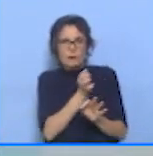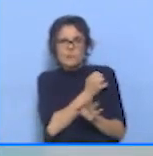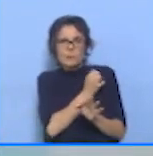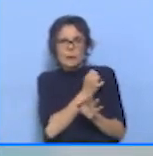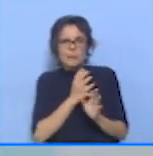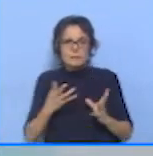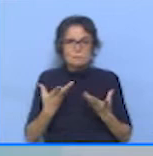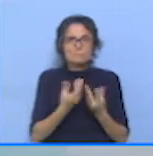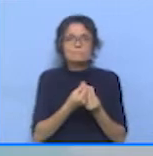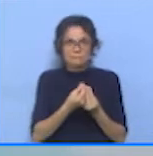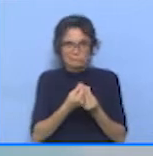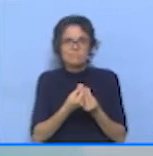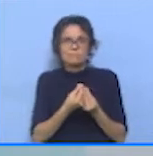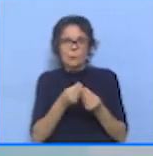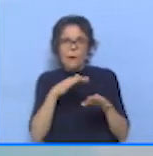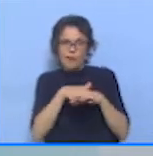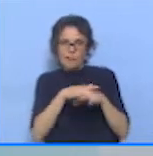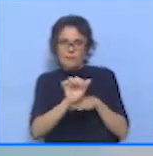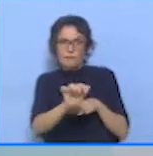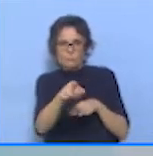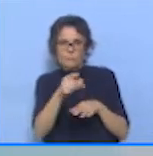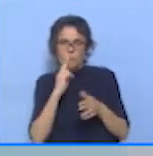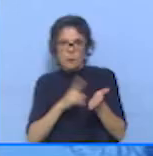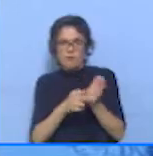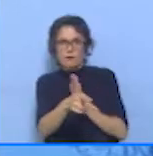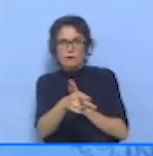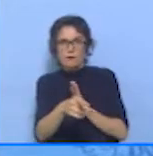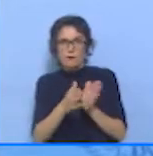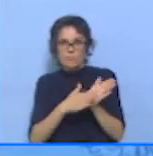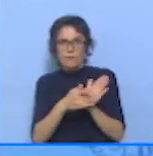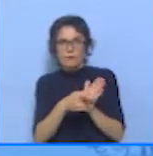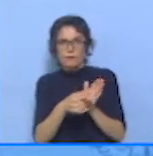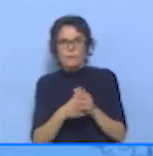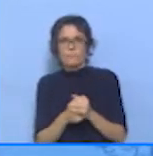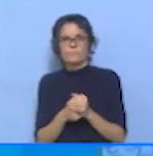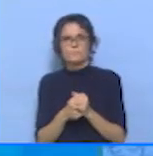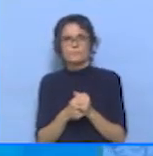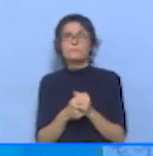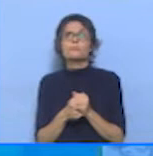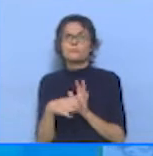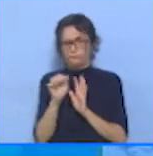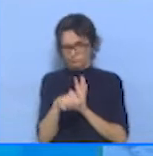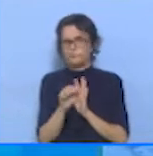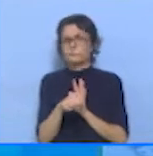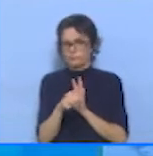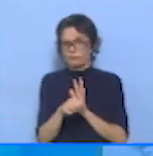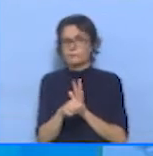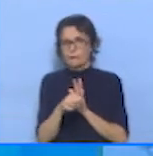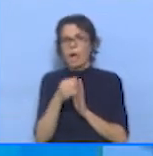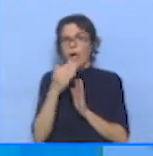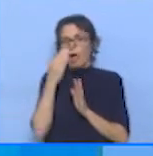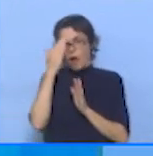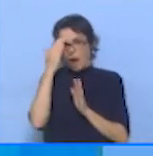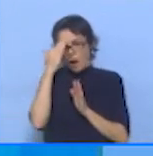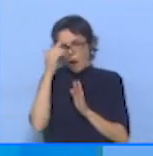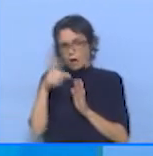rede que integra comprova-o? Sim, eu creio que finalmente se começa a sentir que as